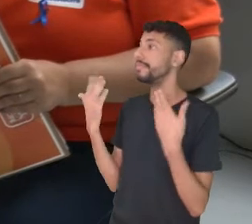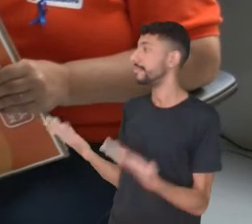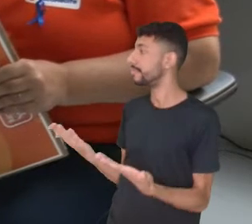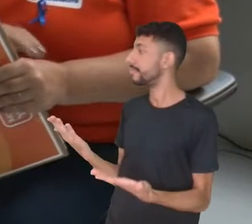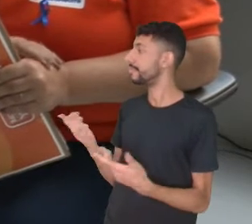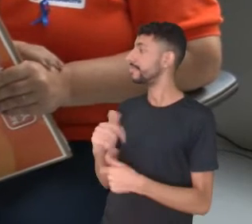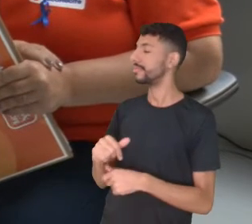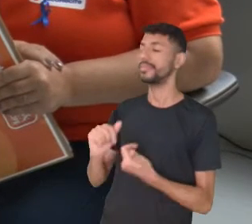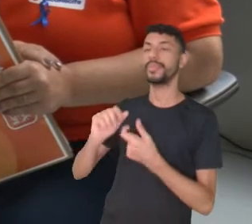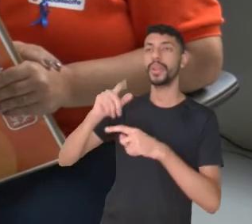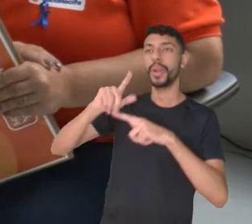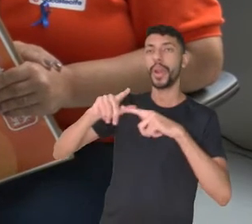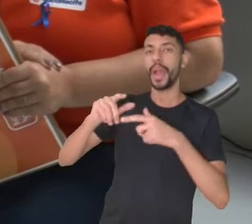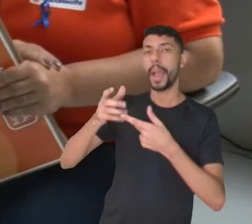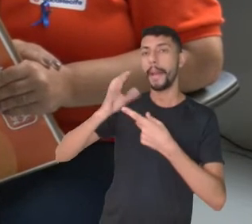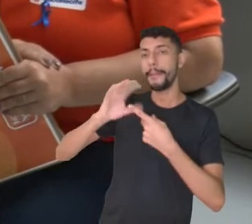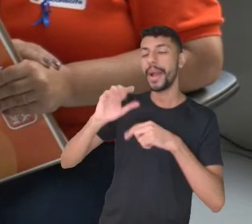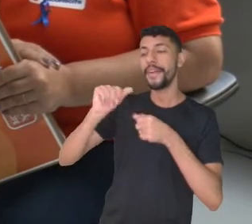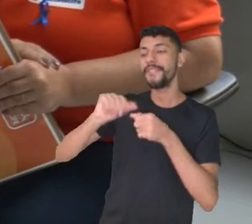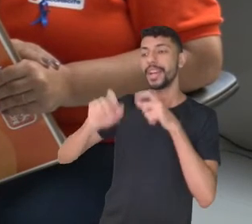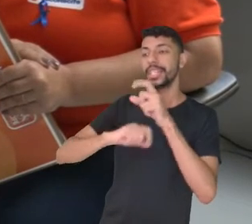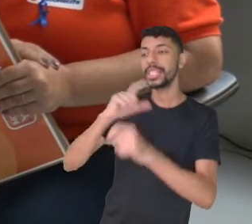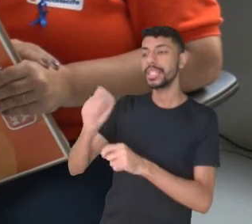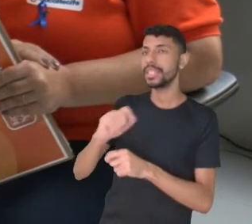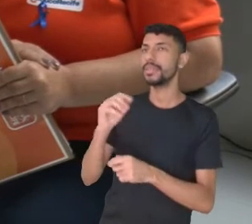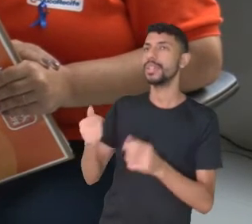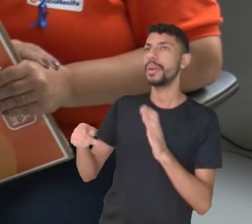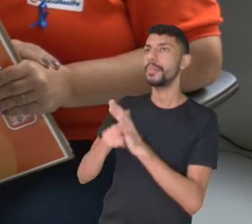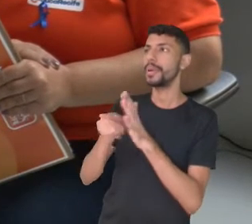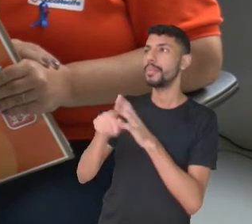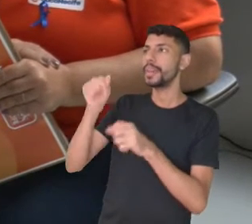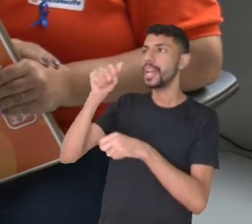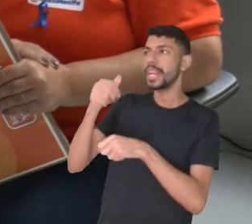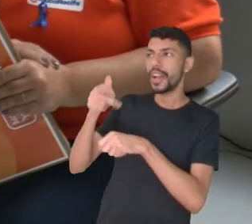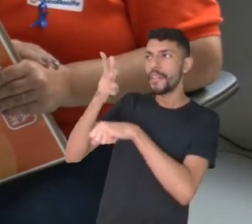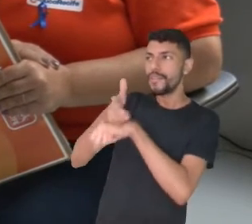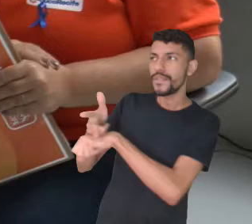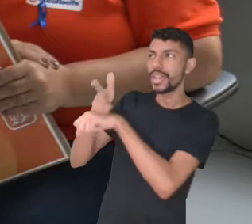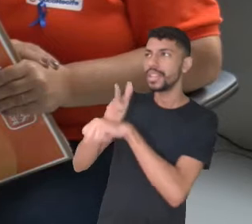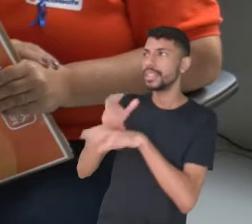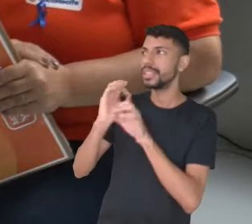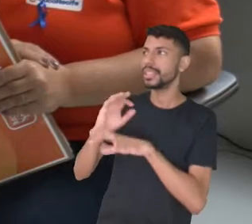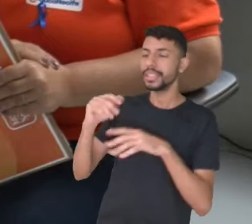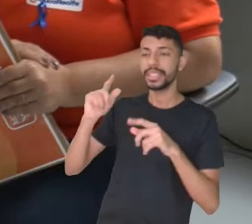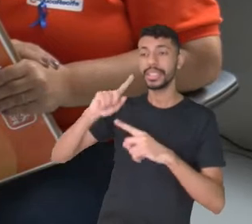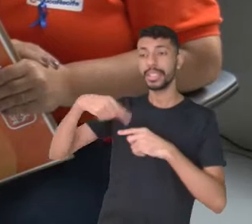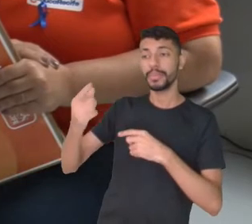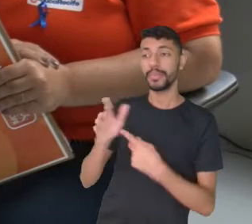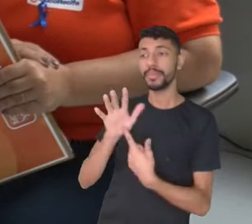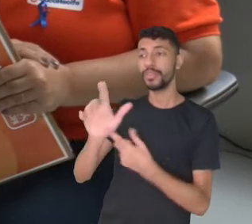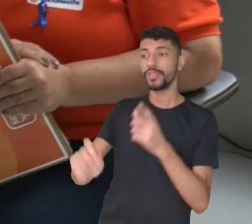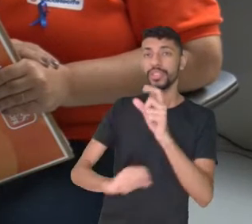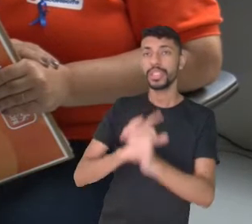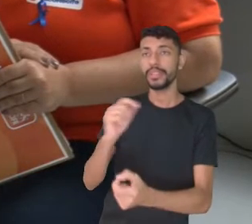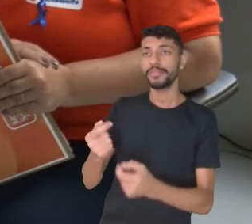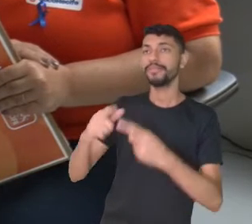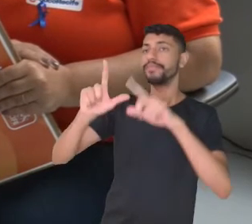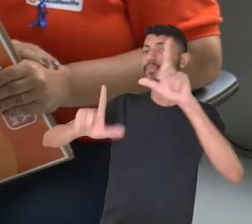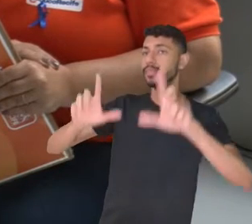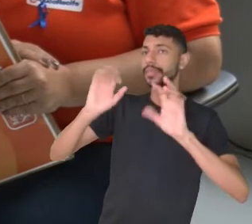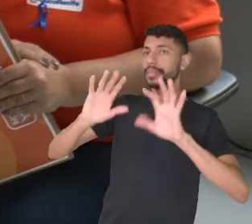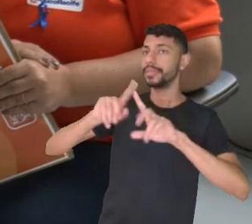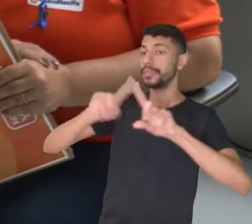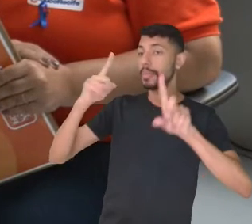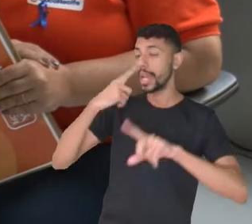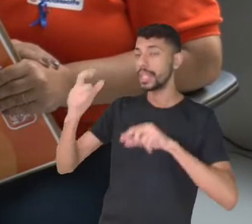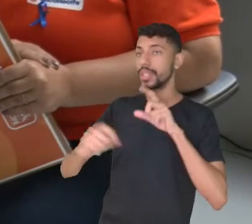ele vai fazer a coleta das imagens, o sistema de inteligência artificial vai procurar por padrões e vai mostrar isso na tela. Mas